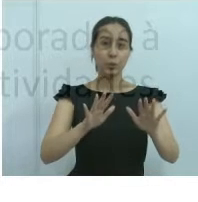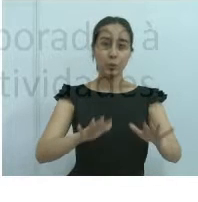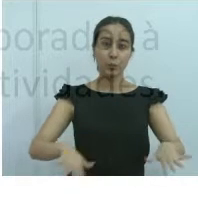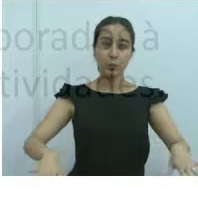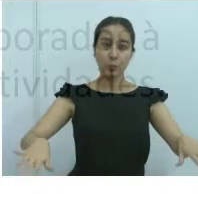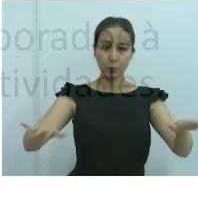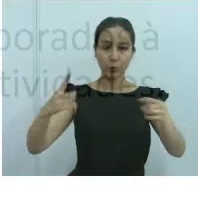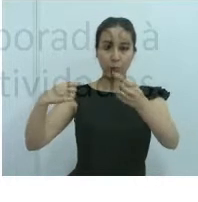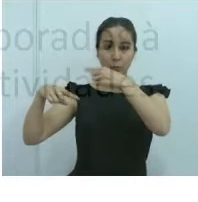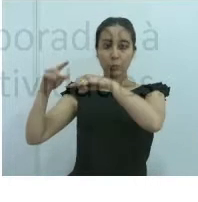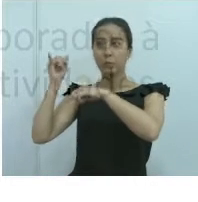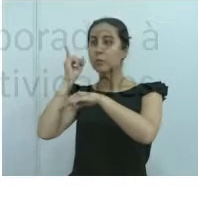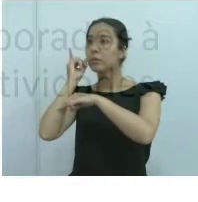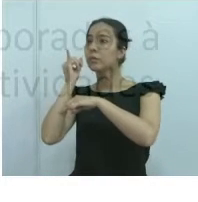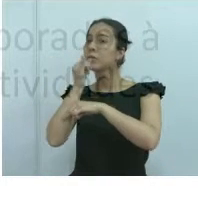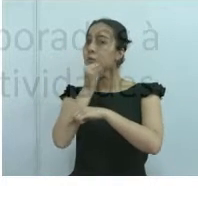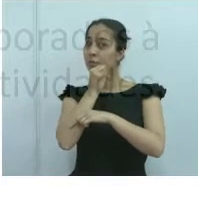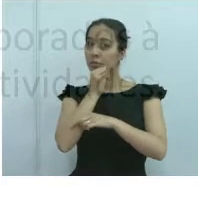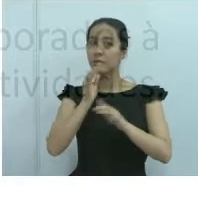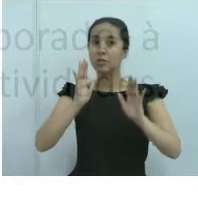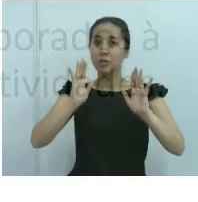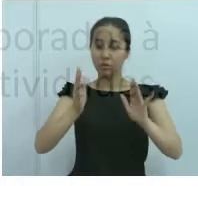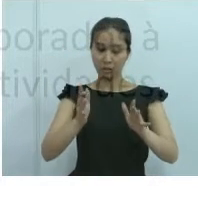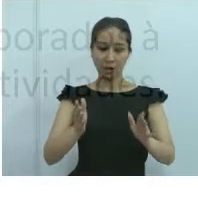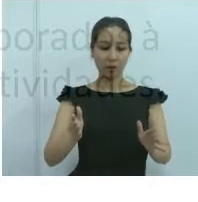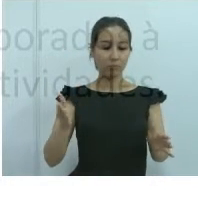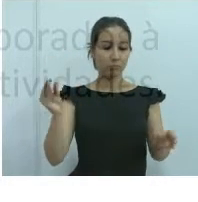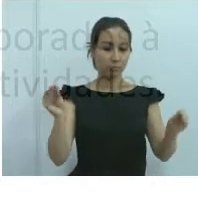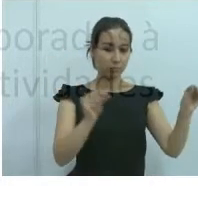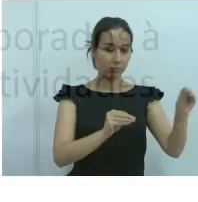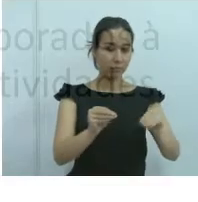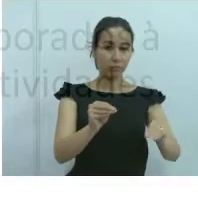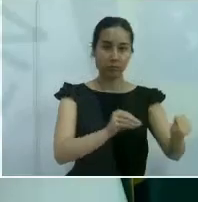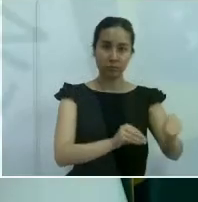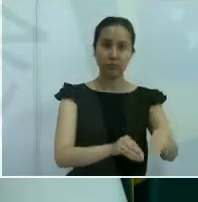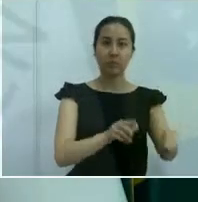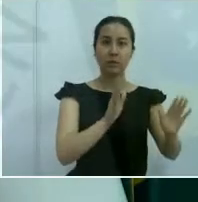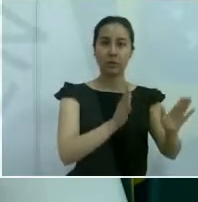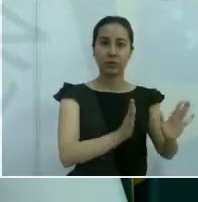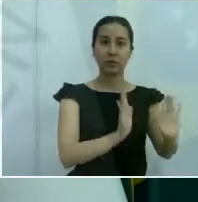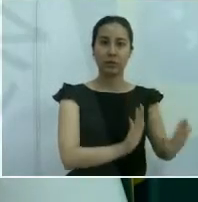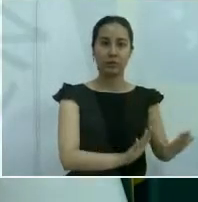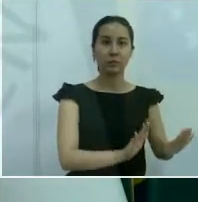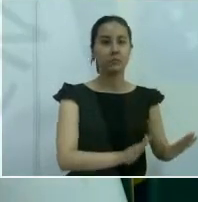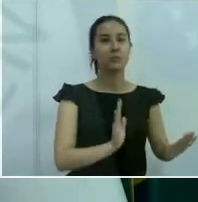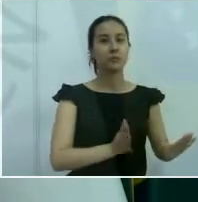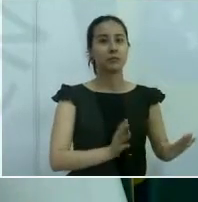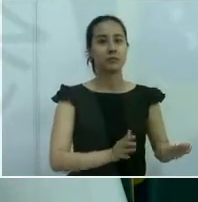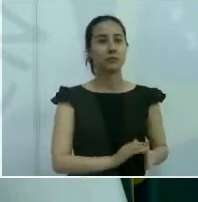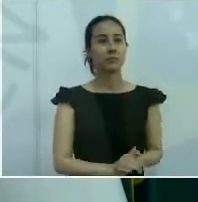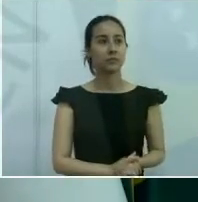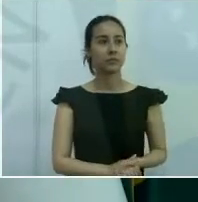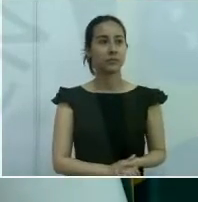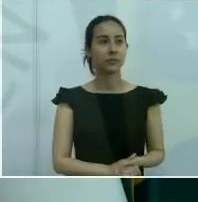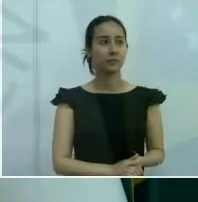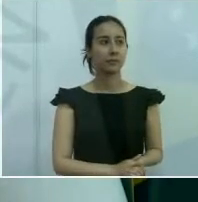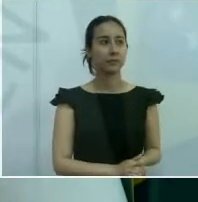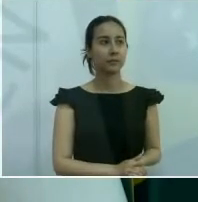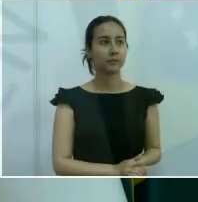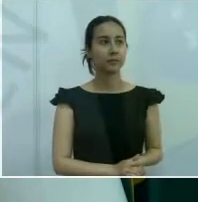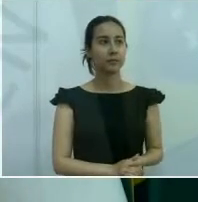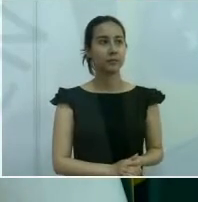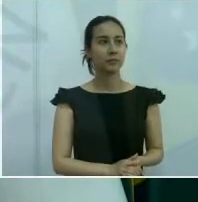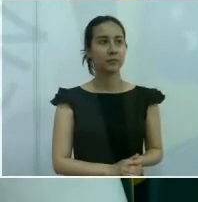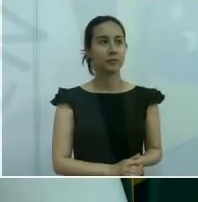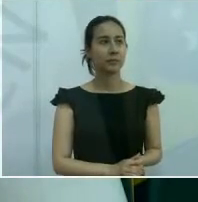plenamente adaptados incorporados à região e ao brasil desenvolvendo mais variadas atividades do bravo com eles